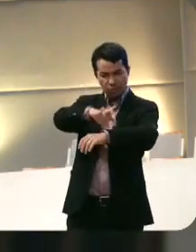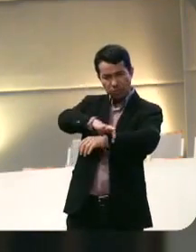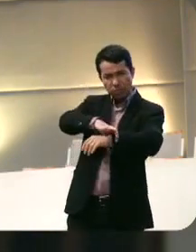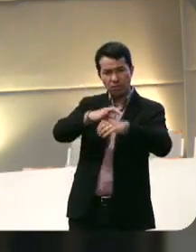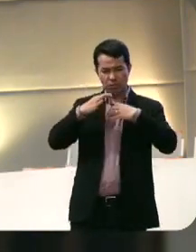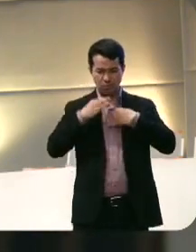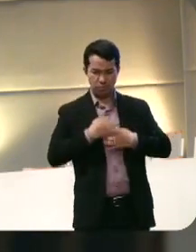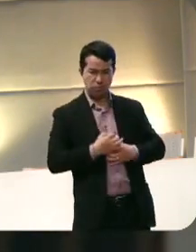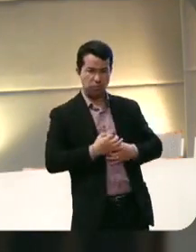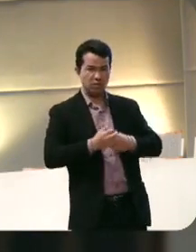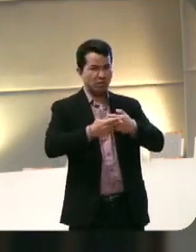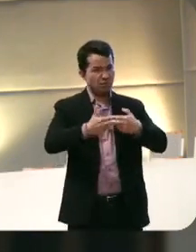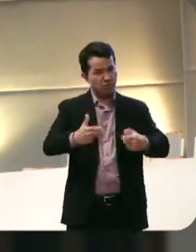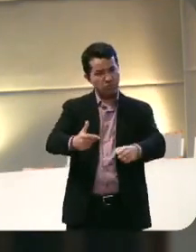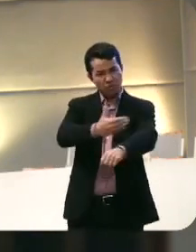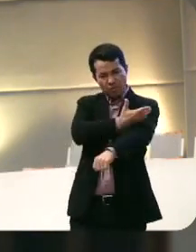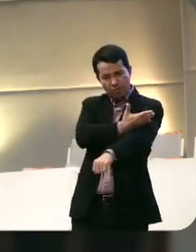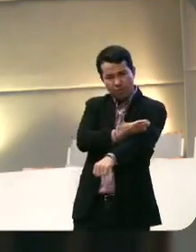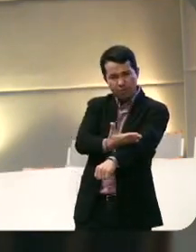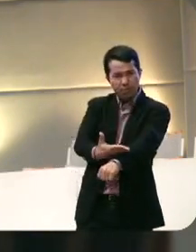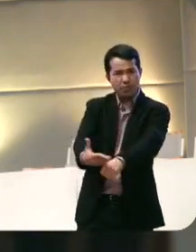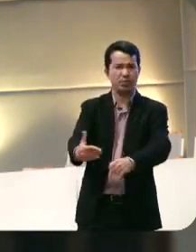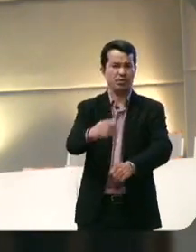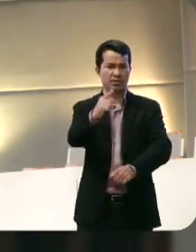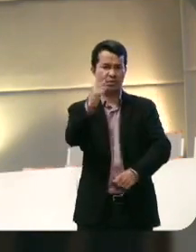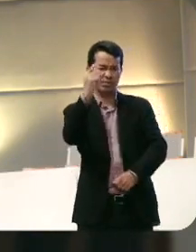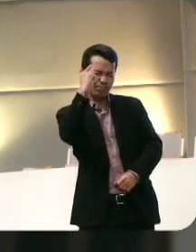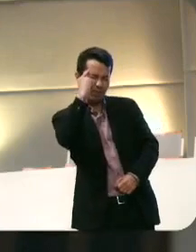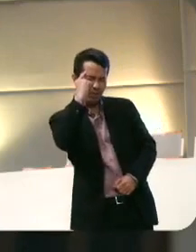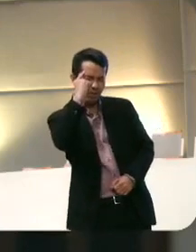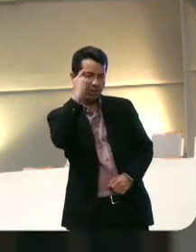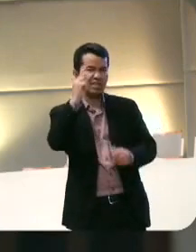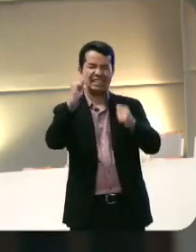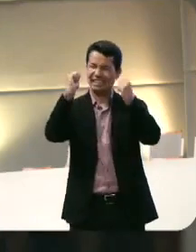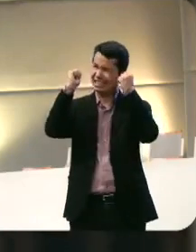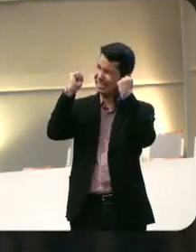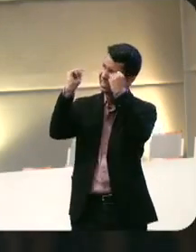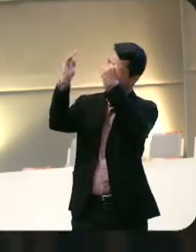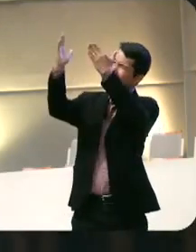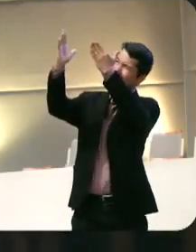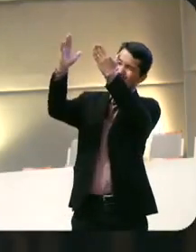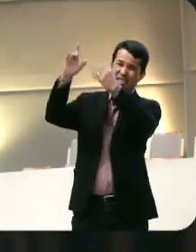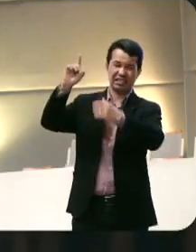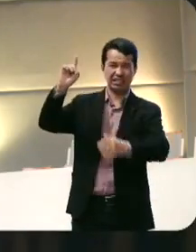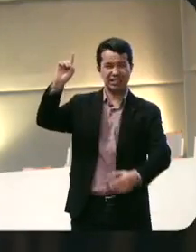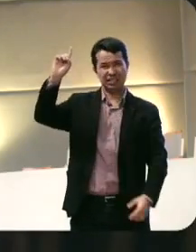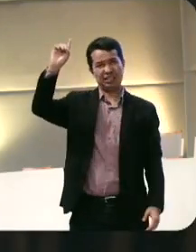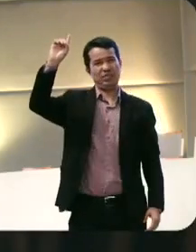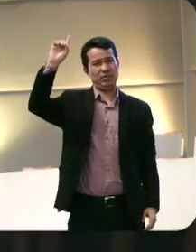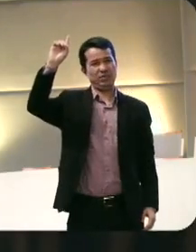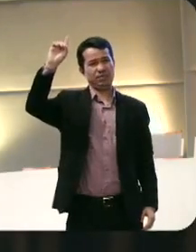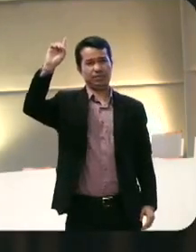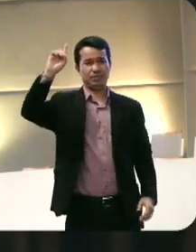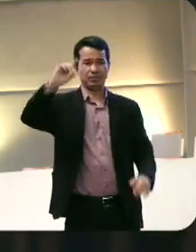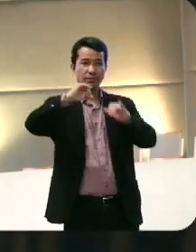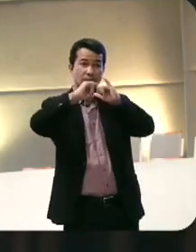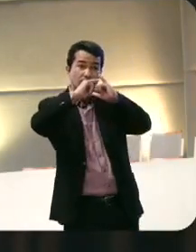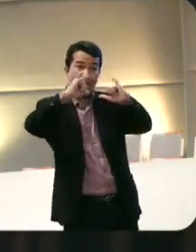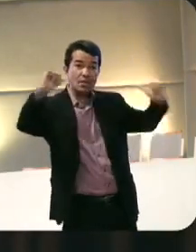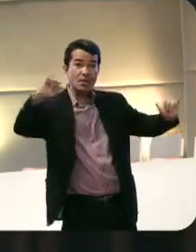pelo caminho, porque um caminho mais excelente se apresenta: a nuvem. Nós estamos em busca